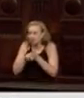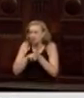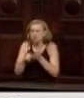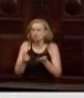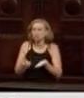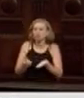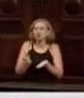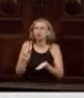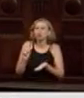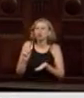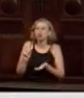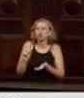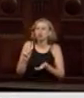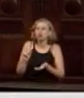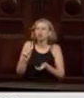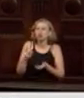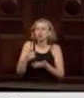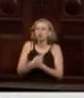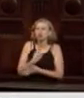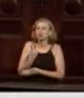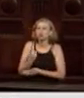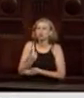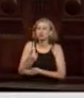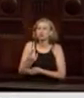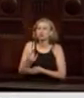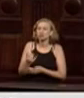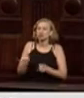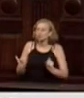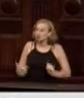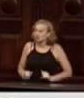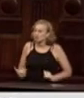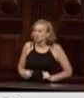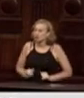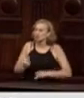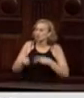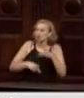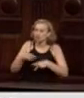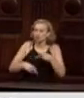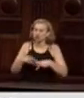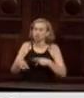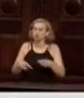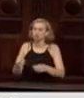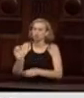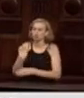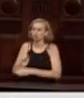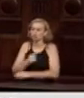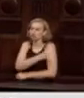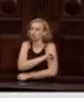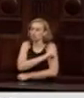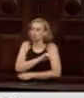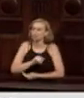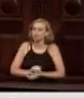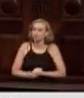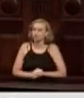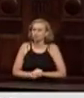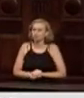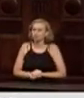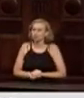esses esquemas causaram dolo para a população do Estado do Rio de Janeiro.